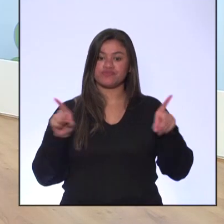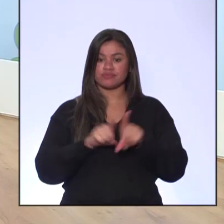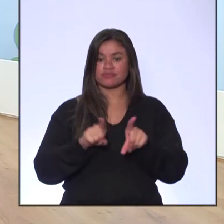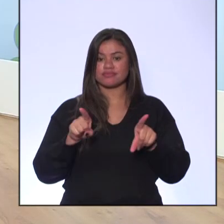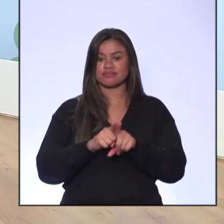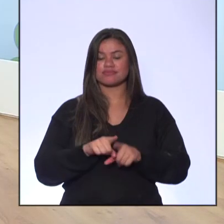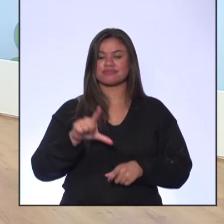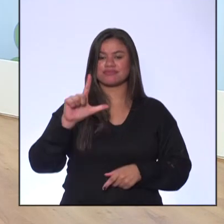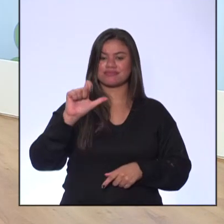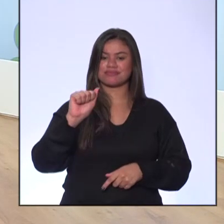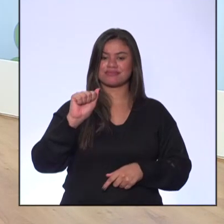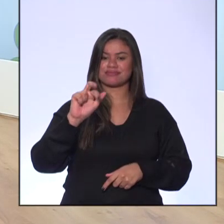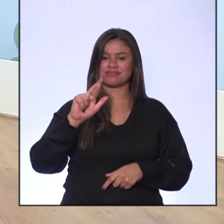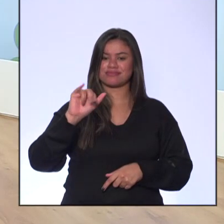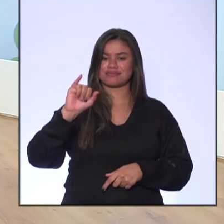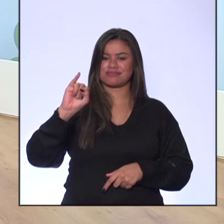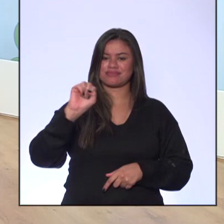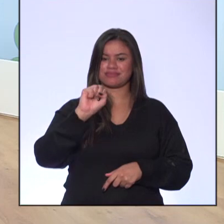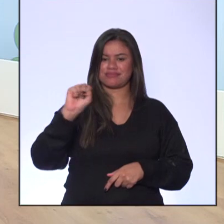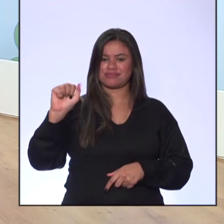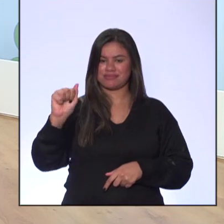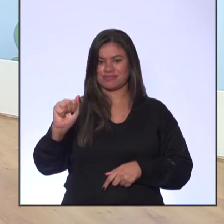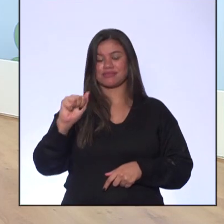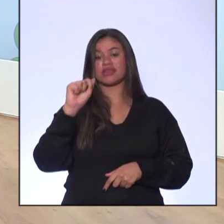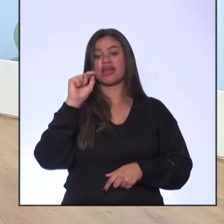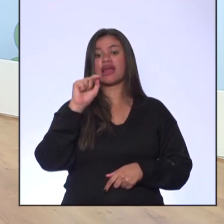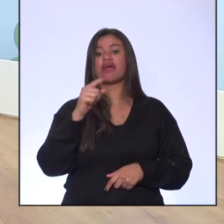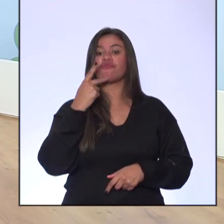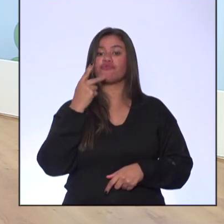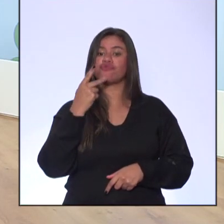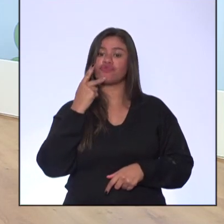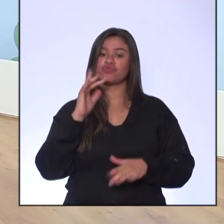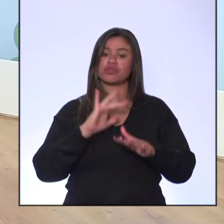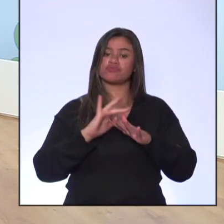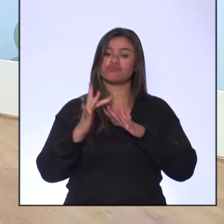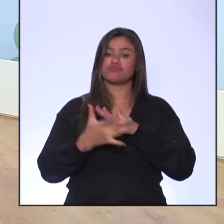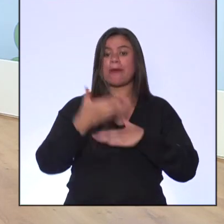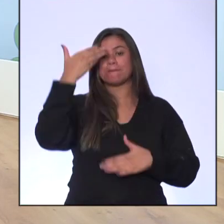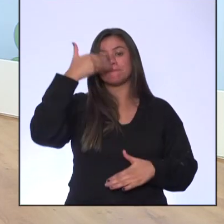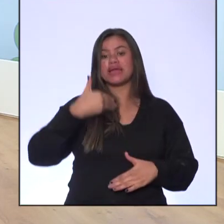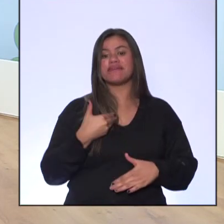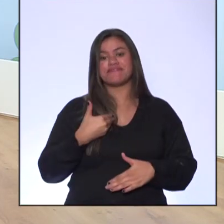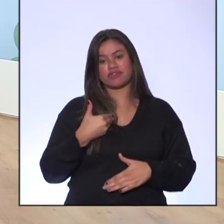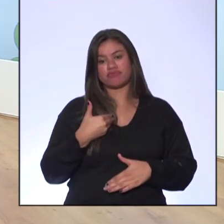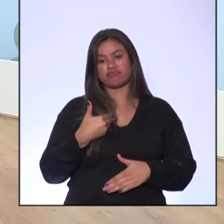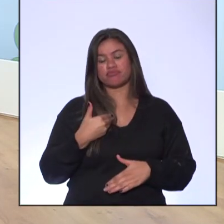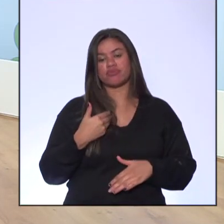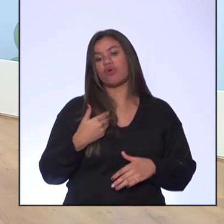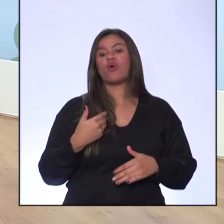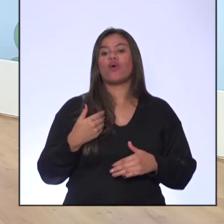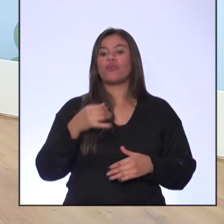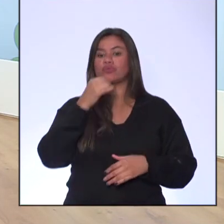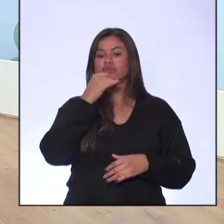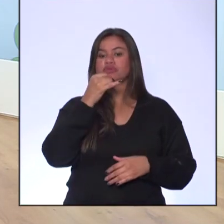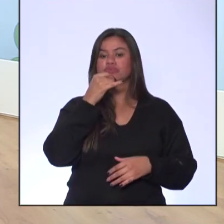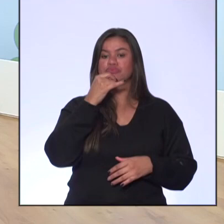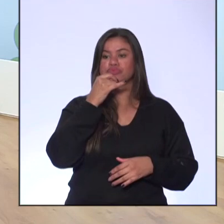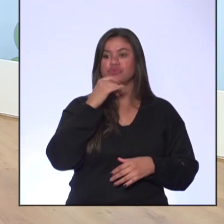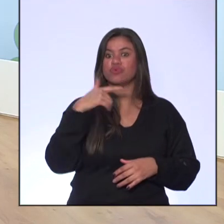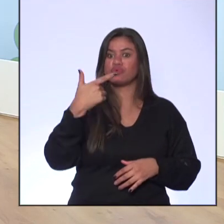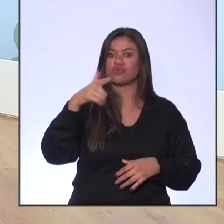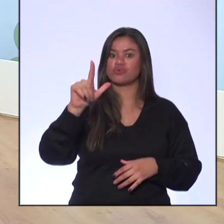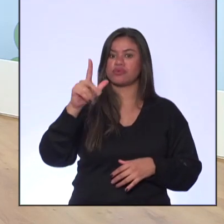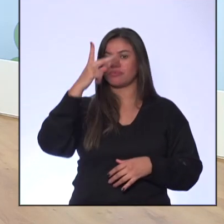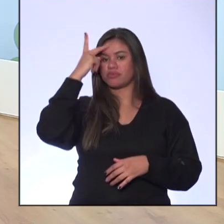da Larissa sobre interação com outros perfis. Então, a forma como a gente interage com os outros perfis também é de uma